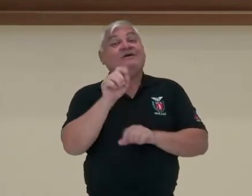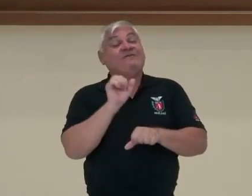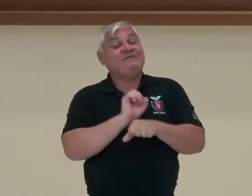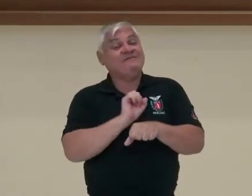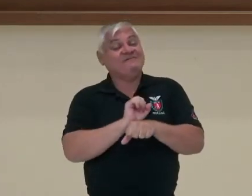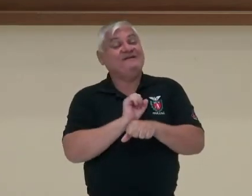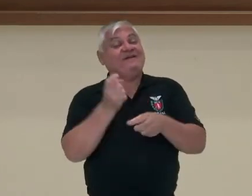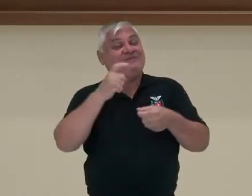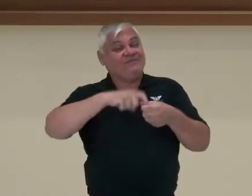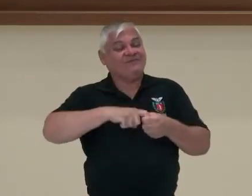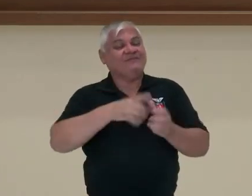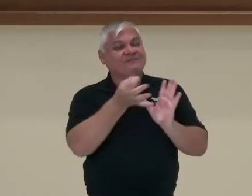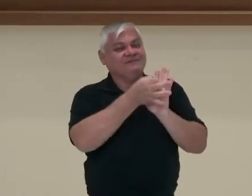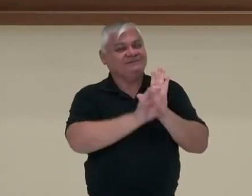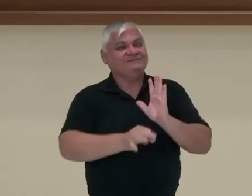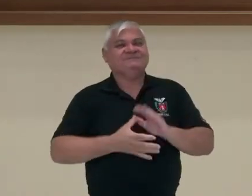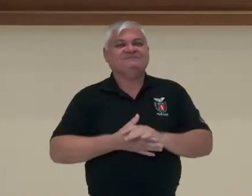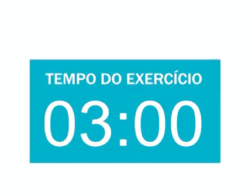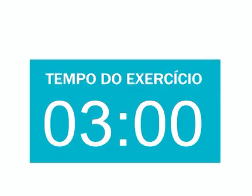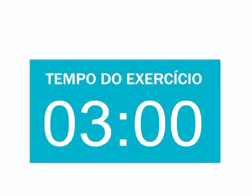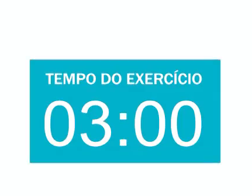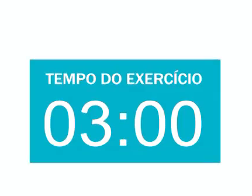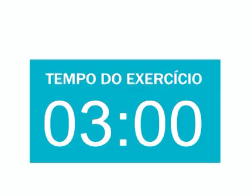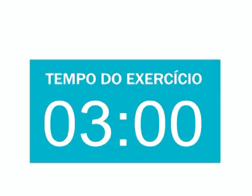nós voltamos com a correção.